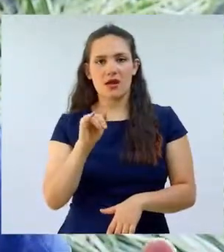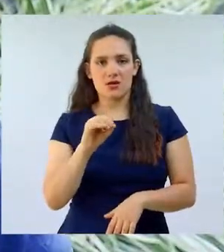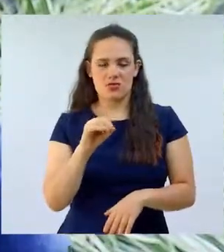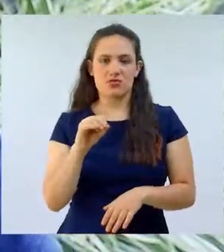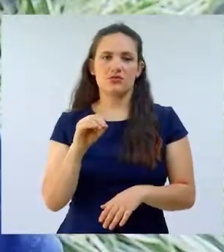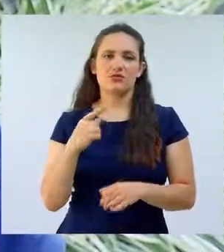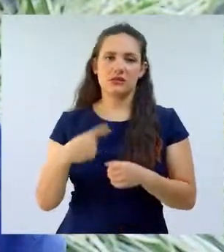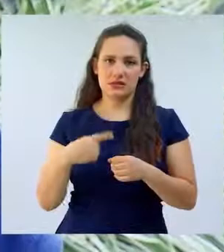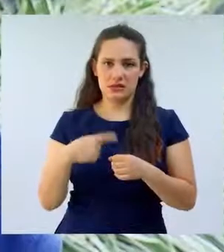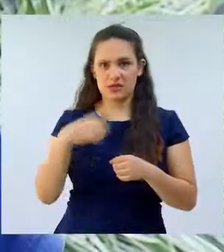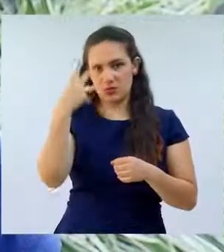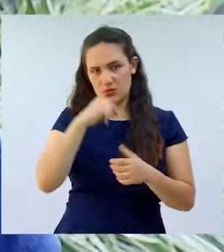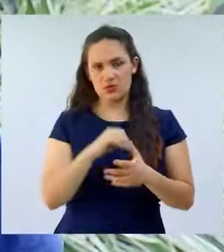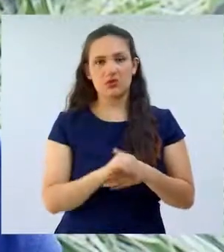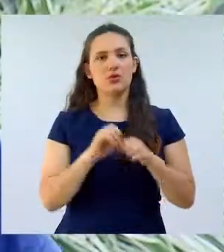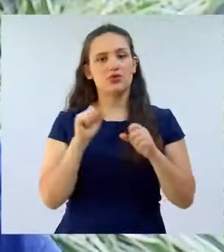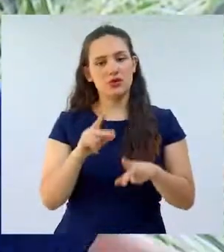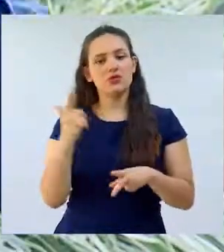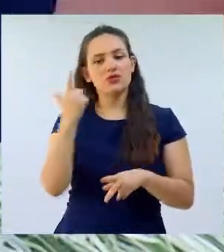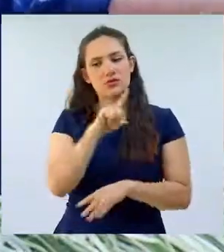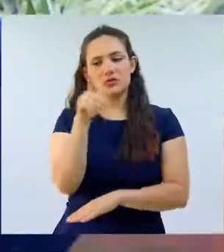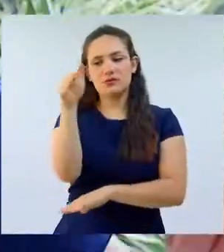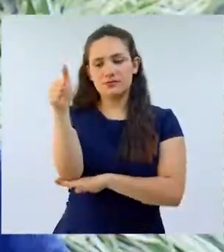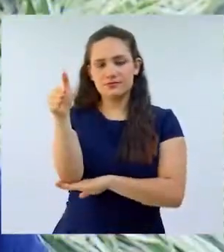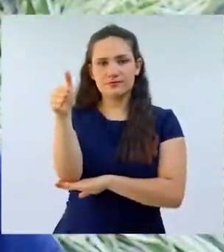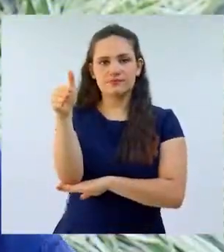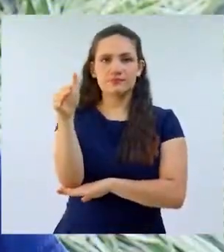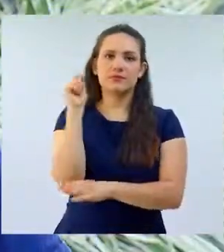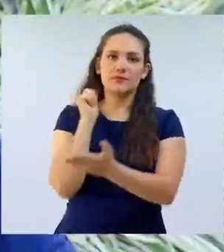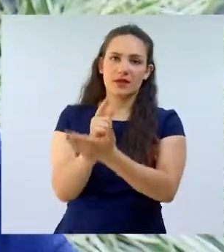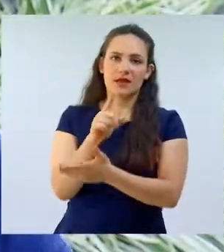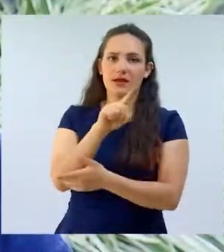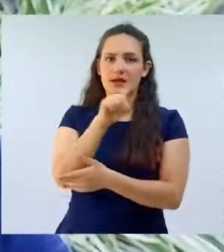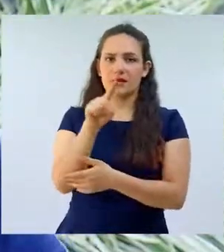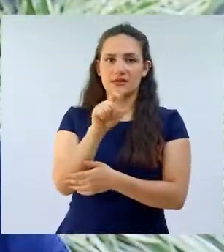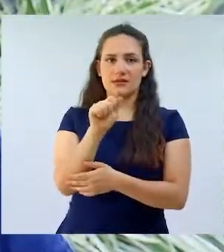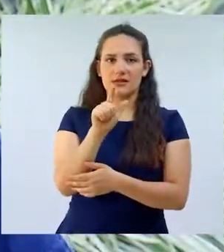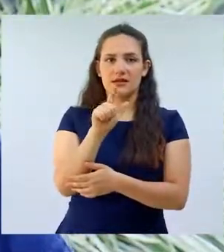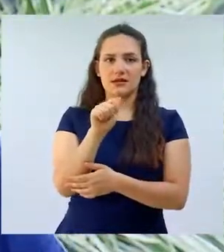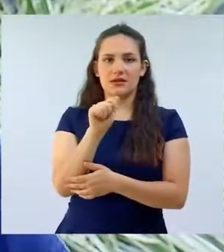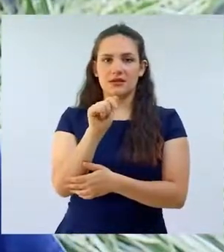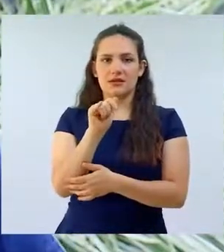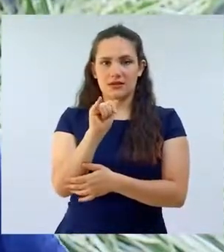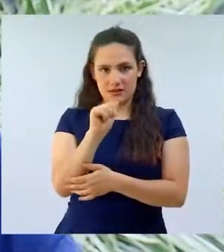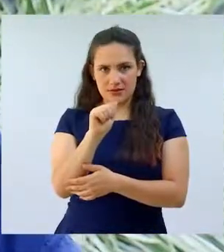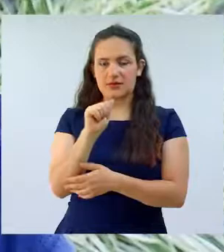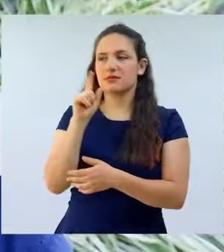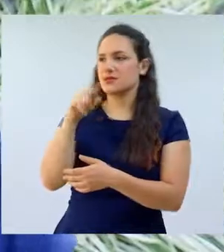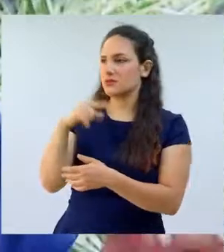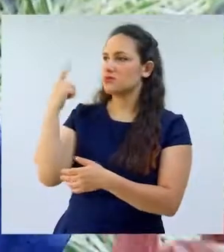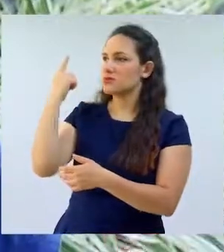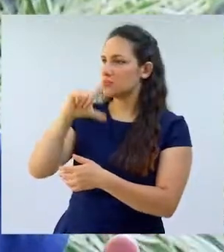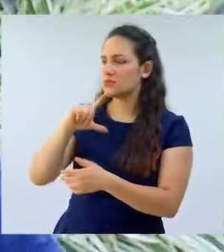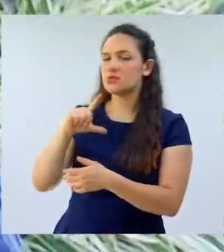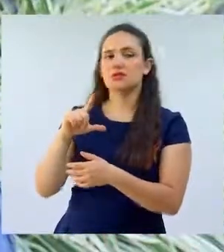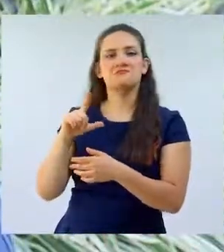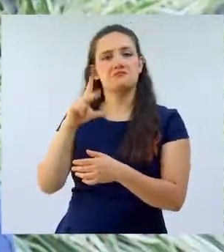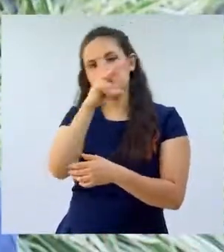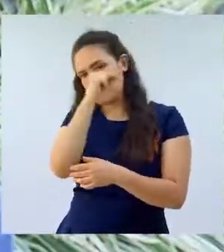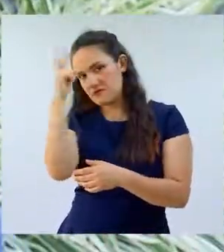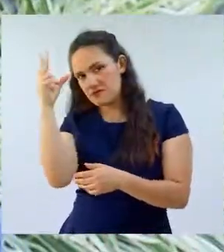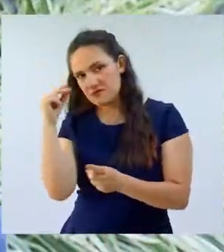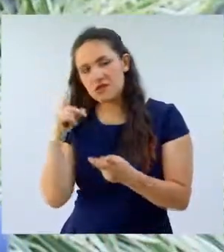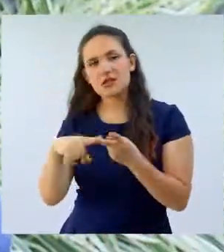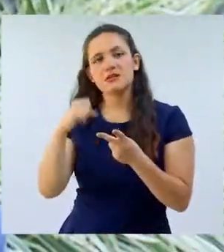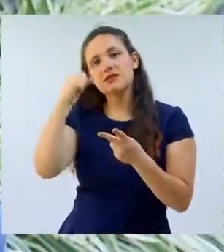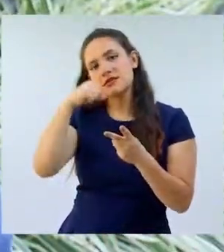Aí nós conseguimos hospedagem no Zagaia para o senador. Né? Aí participou o